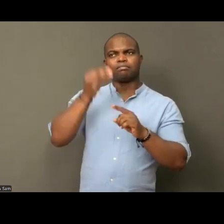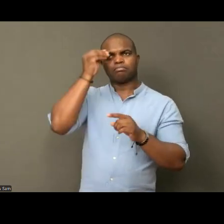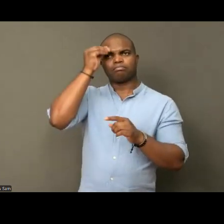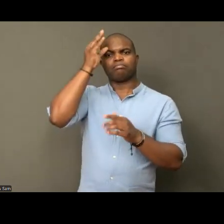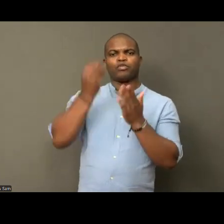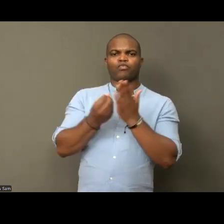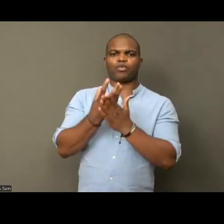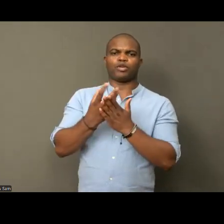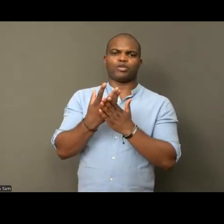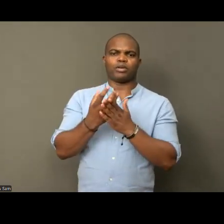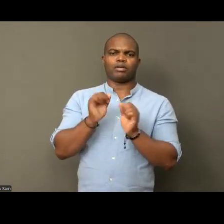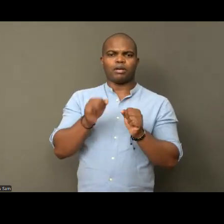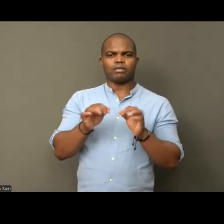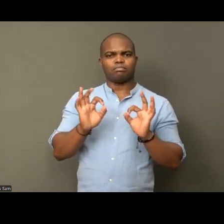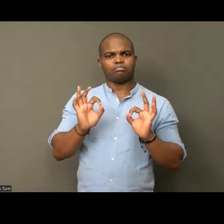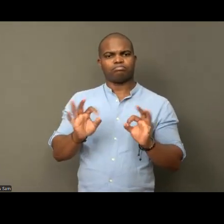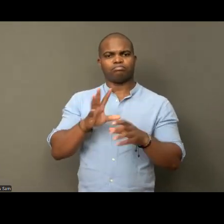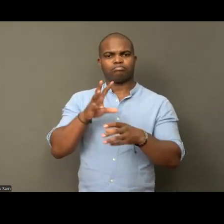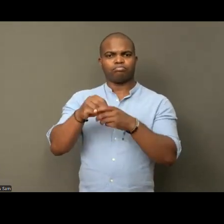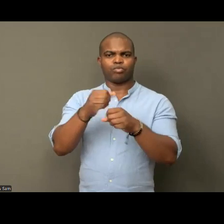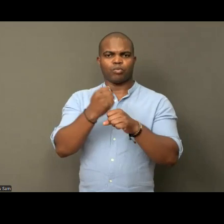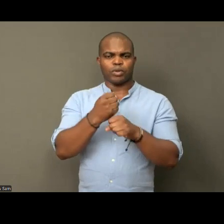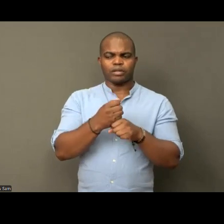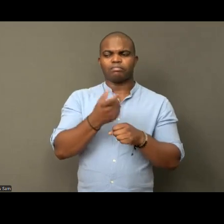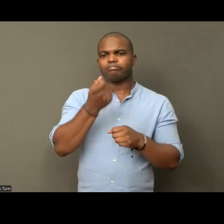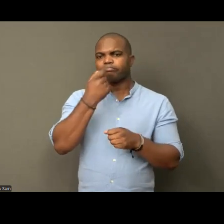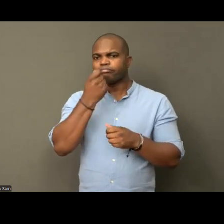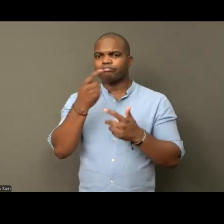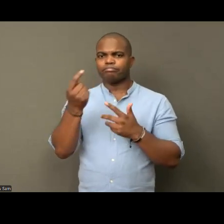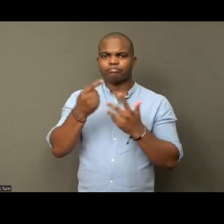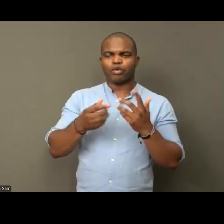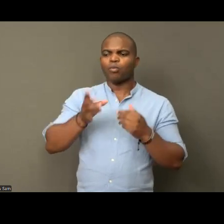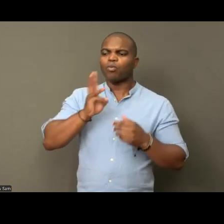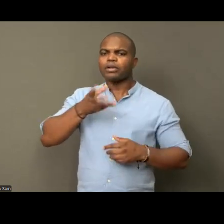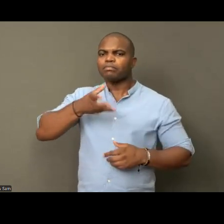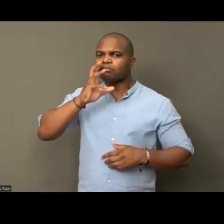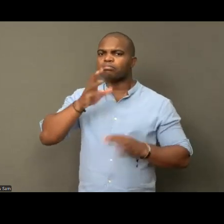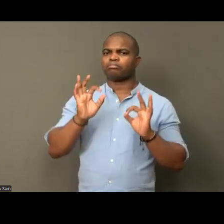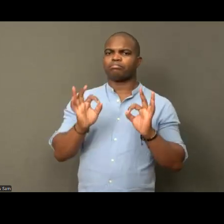saúde abrangentes para gestantes e recém-nascidos.